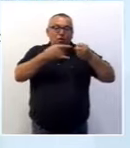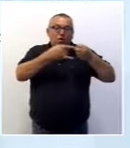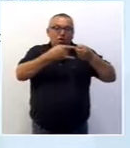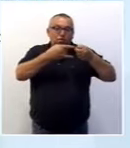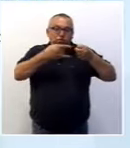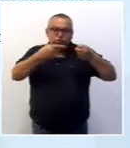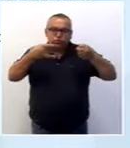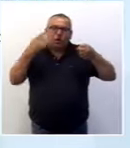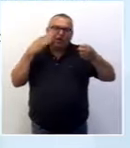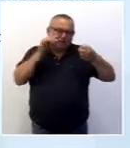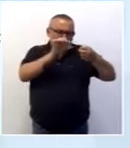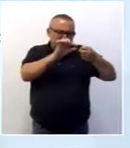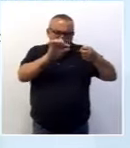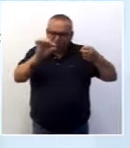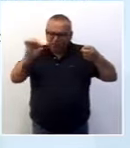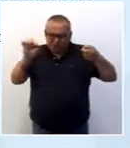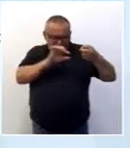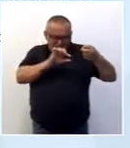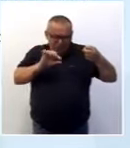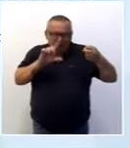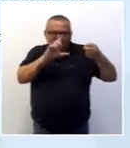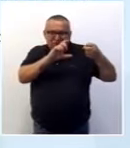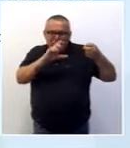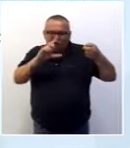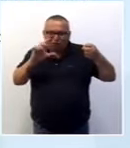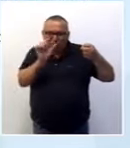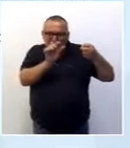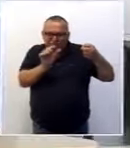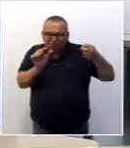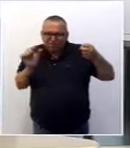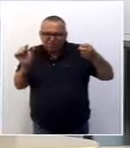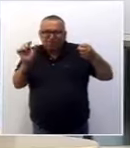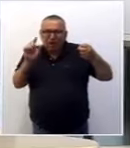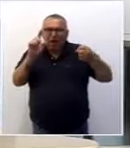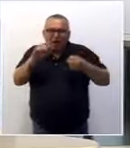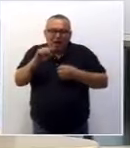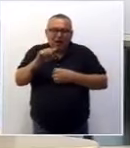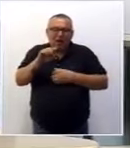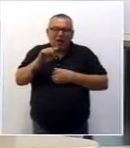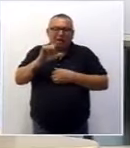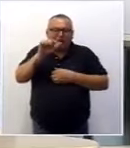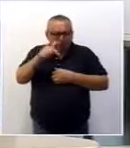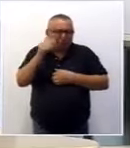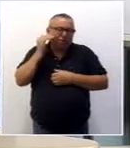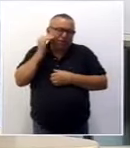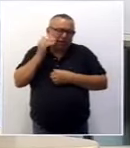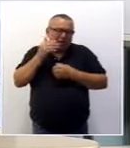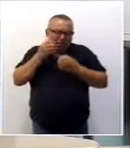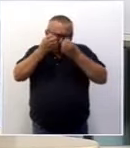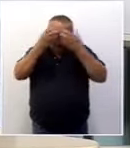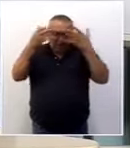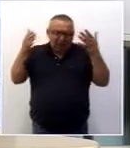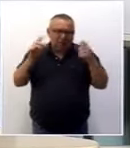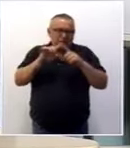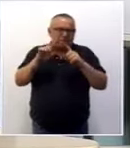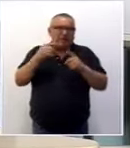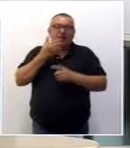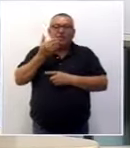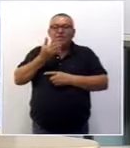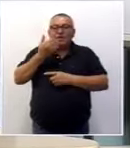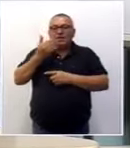infravermelho. Depois mais para frente, a gente vai entender o que é isso, mas era uma maneira bem fácil, que ficava